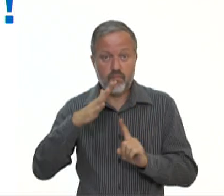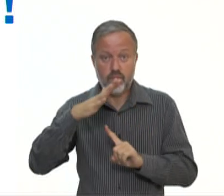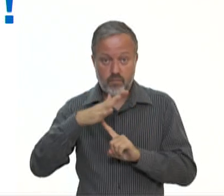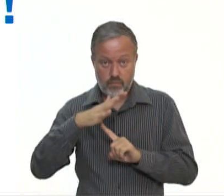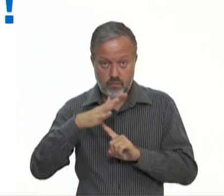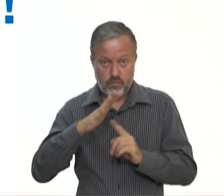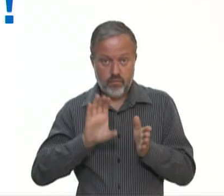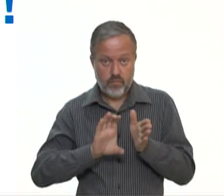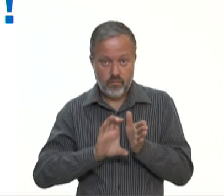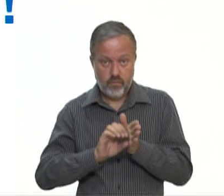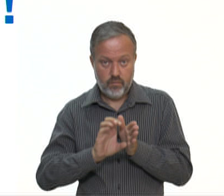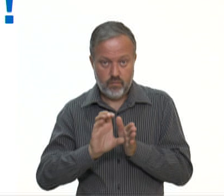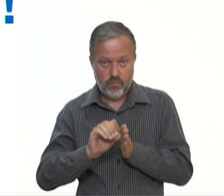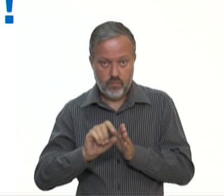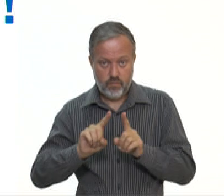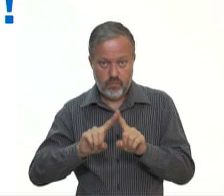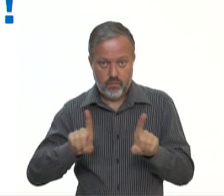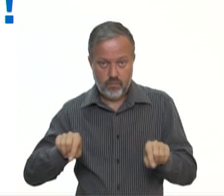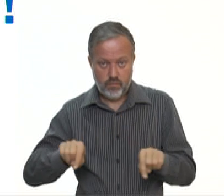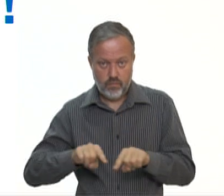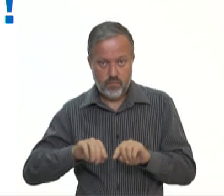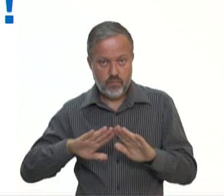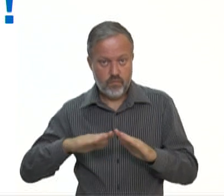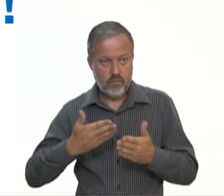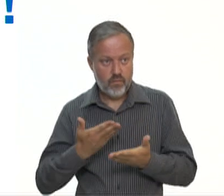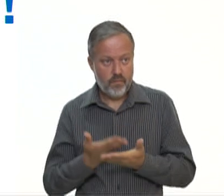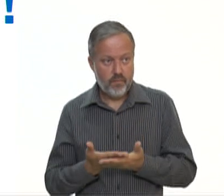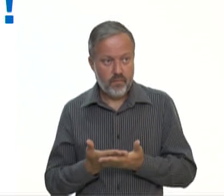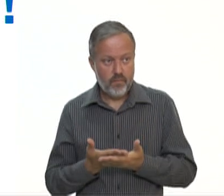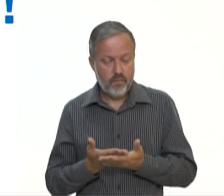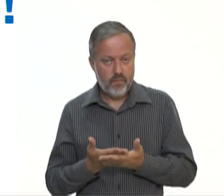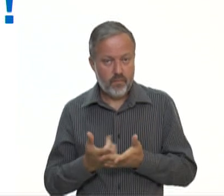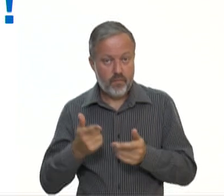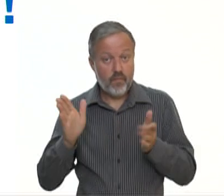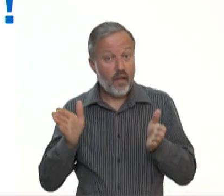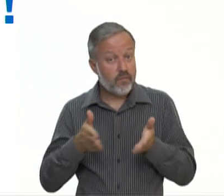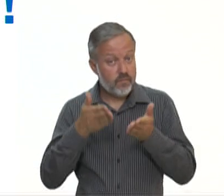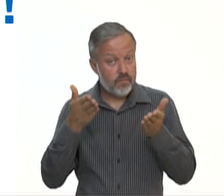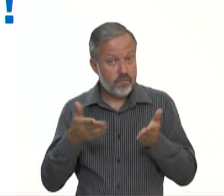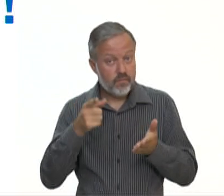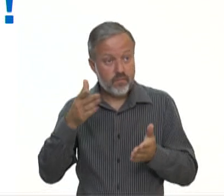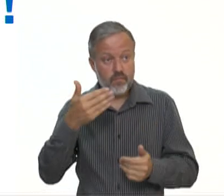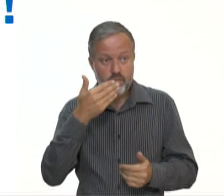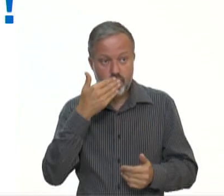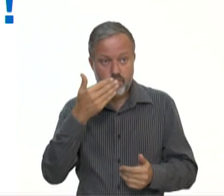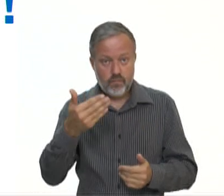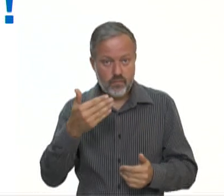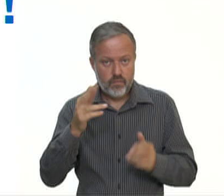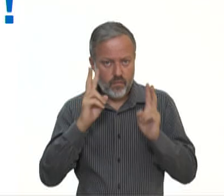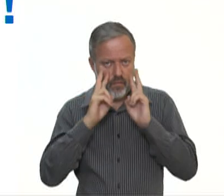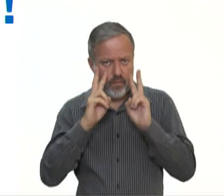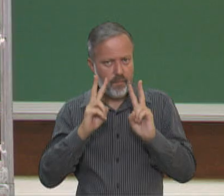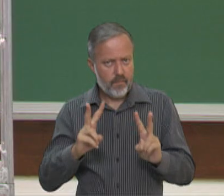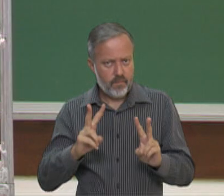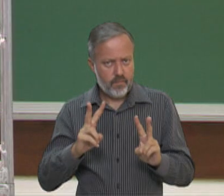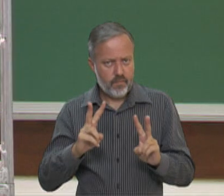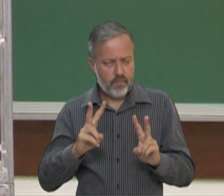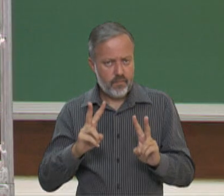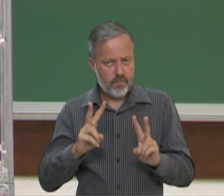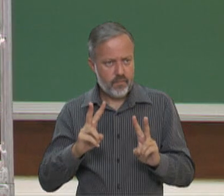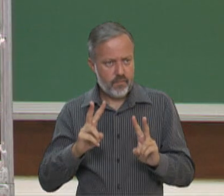Classroom. Então, a gente deixa esse incentivo. Pedimos para que vocês acessem as